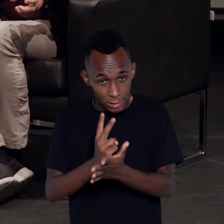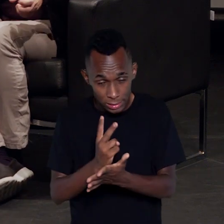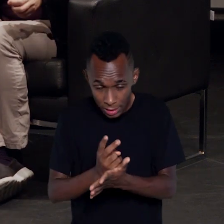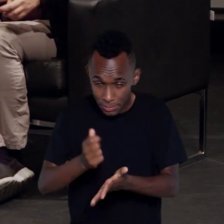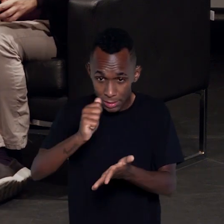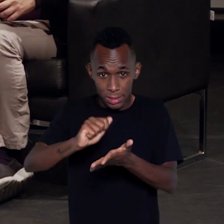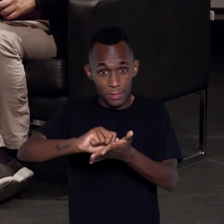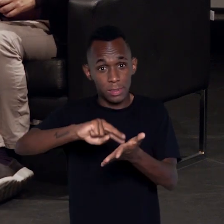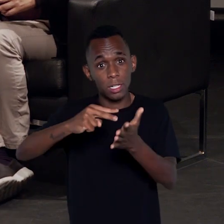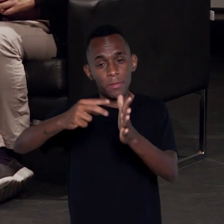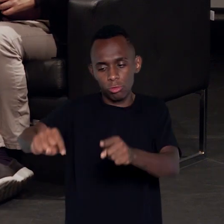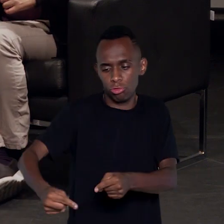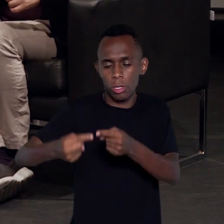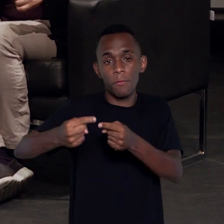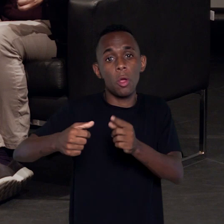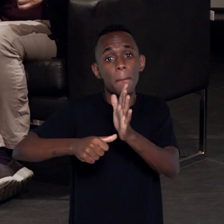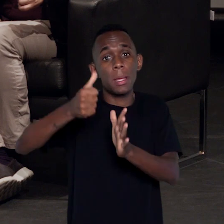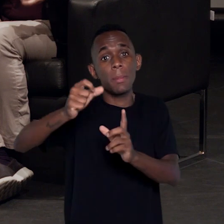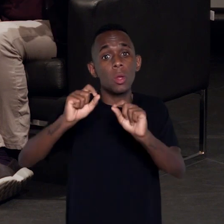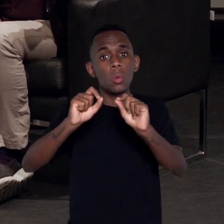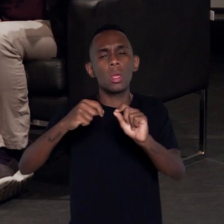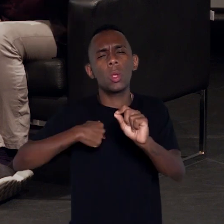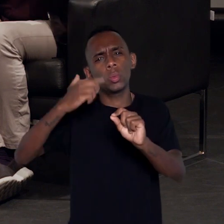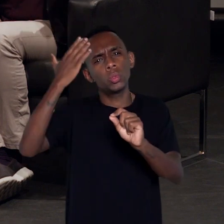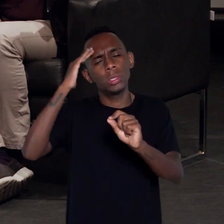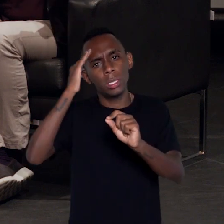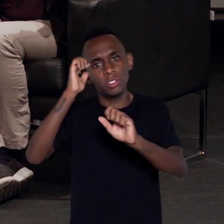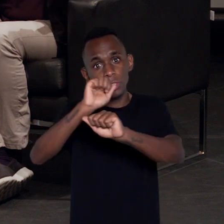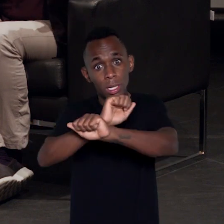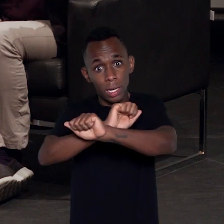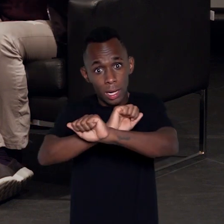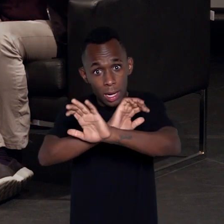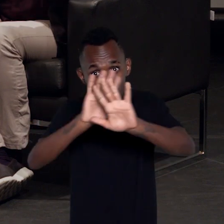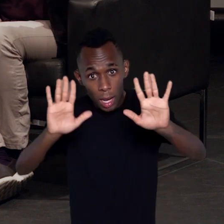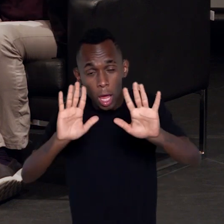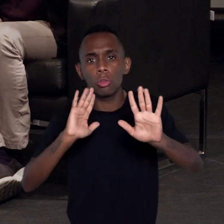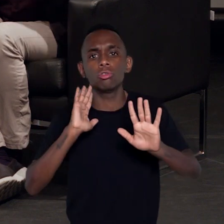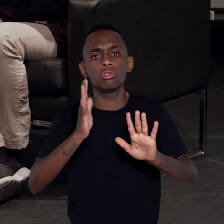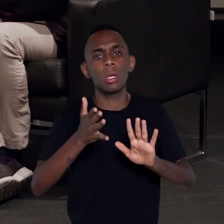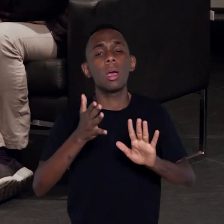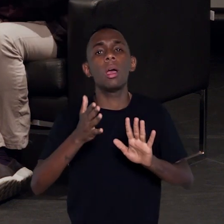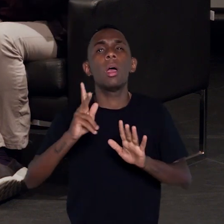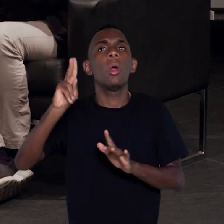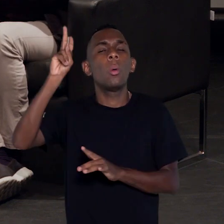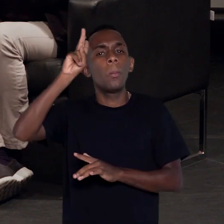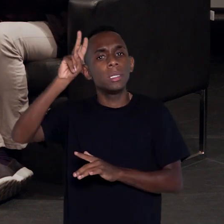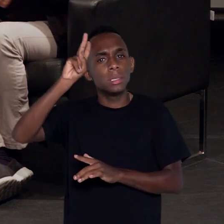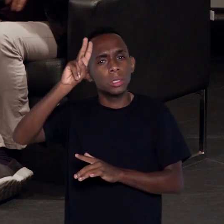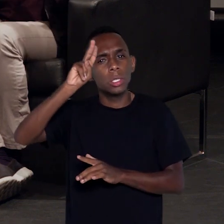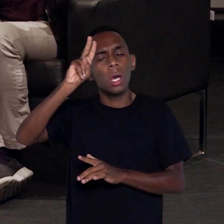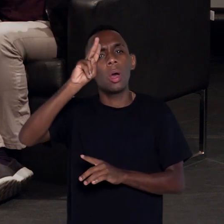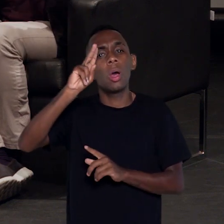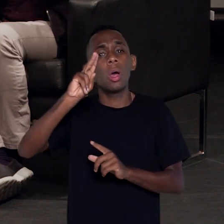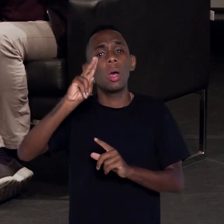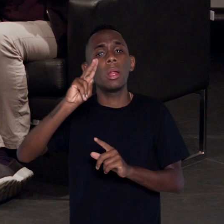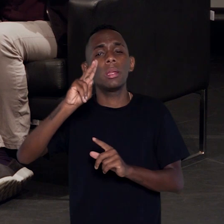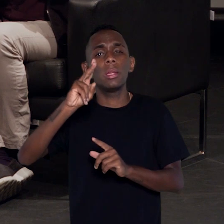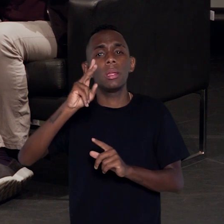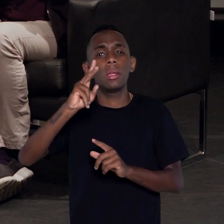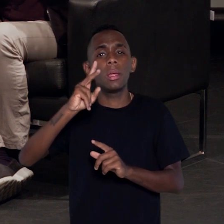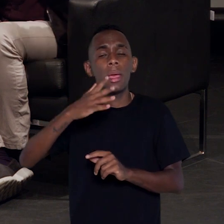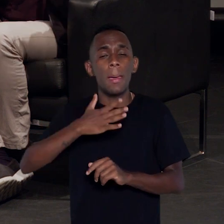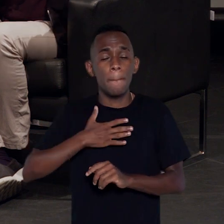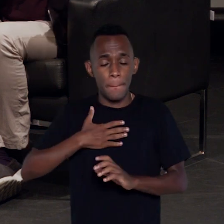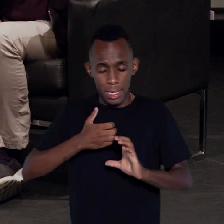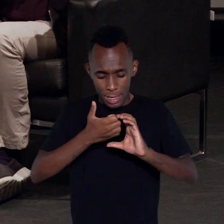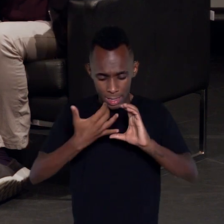Escrever sempre é um desafio, né? Primeiro, porque eu já compreendi, já introjetei que uma história, por mais que ela seja